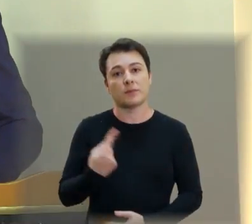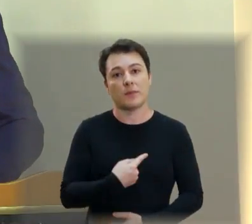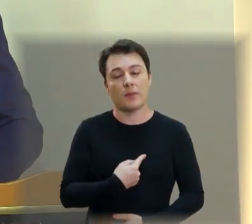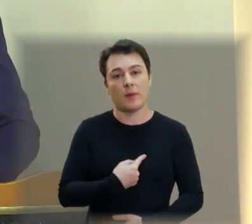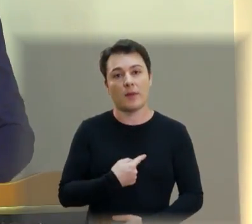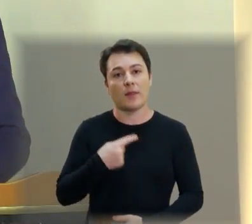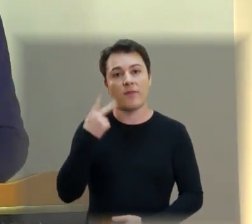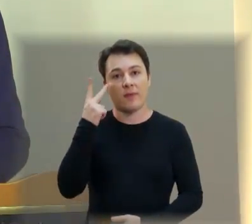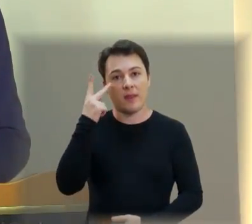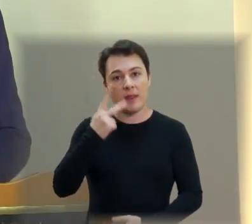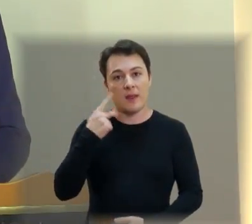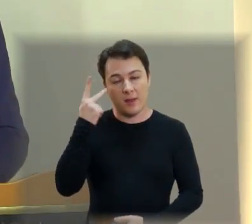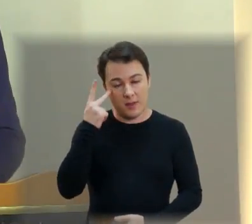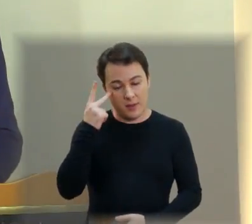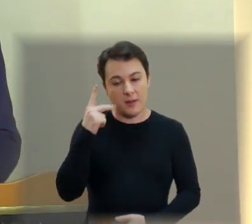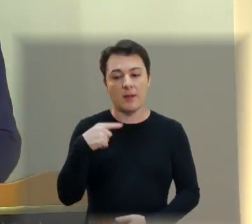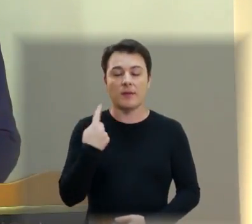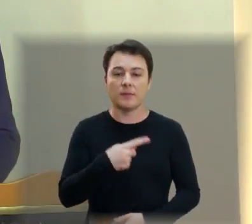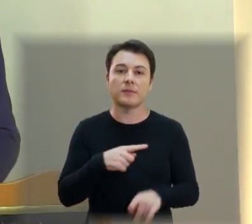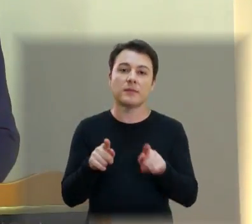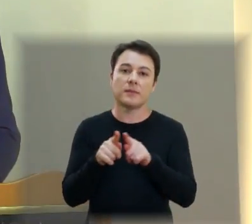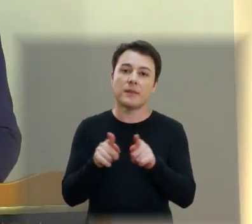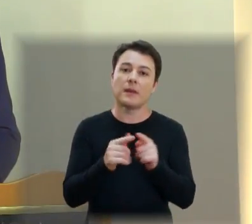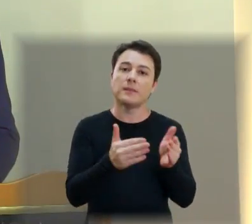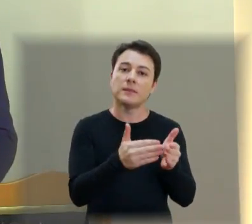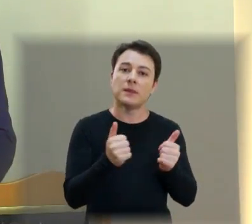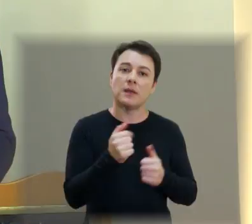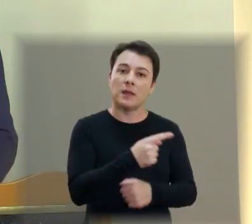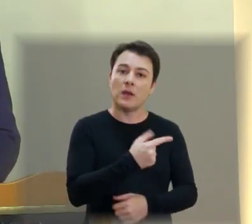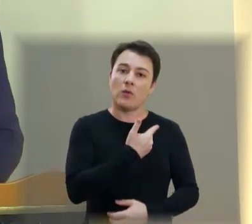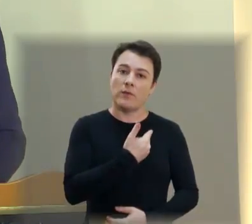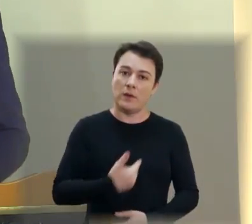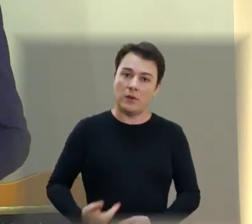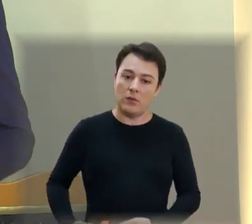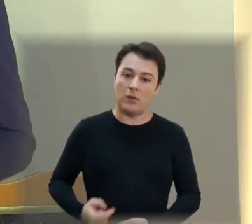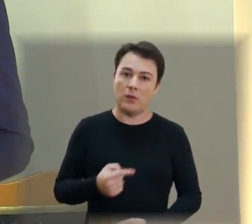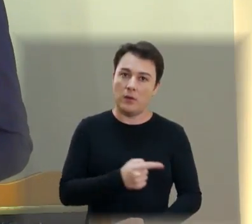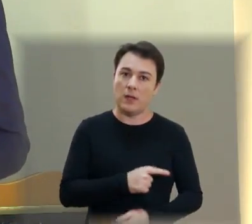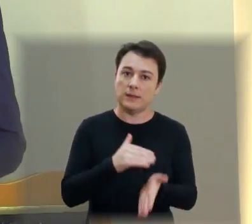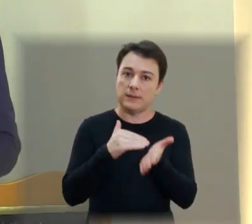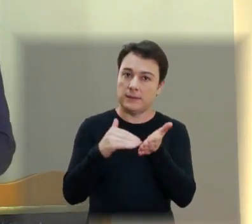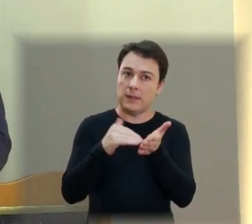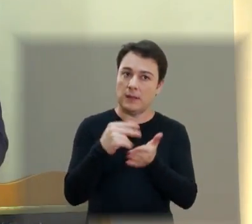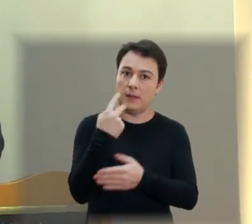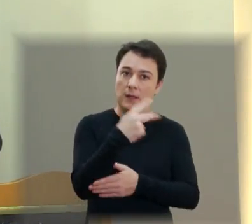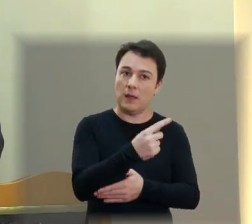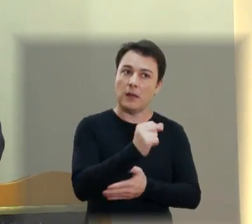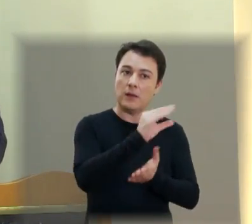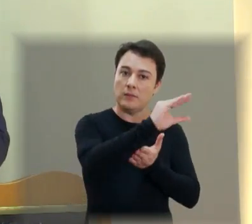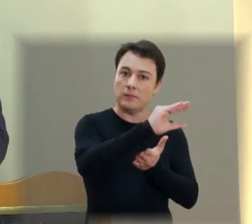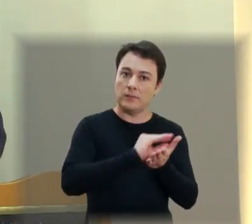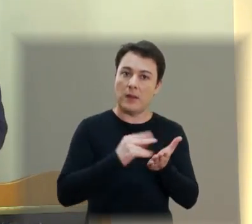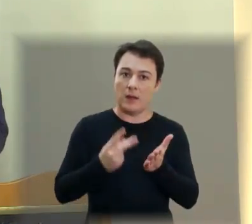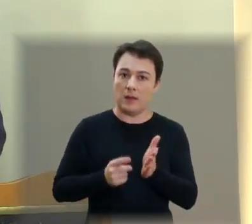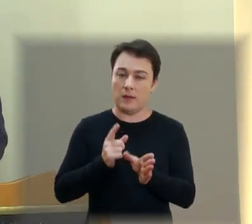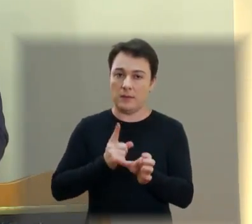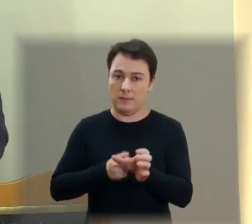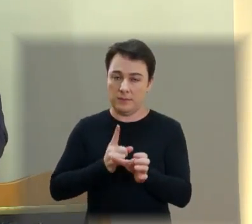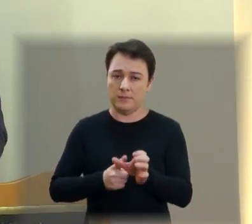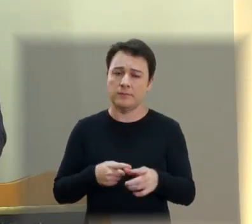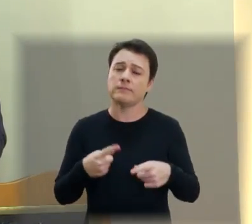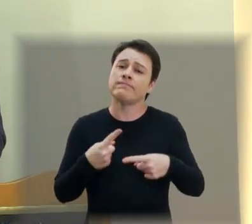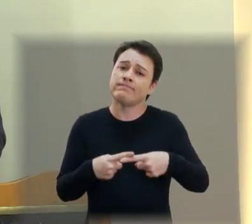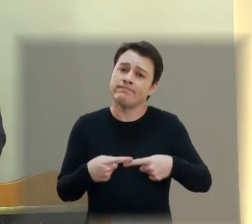enquanto vereadores, a gente também busca, junto ao governo do Estado, ao governador e aos secretários, verbas para a nossa cidade, porque é preciso,